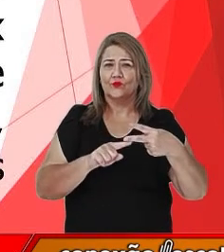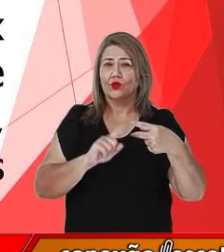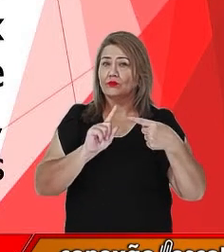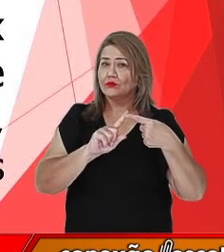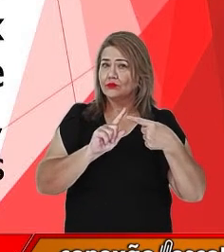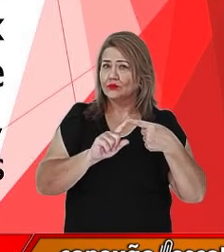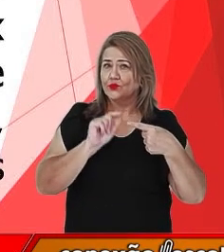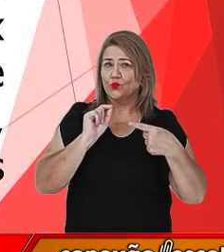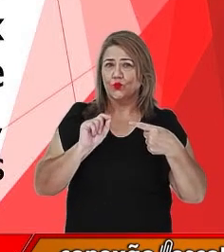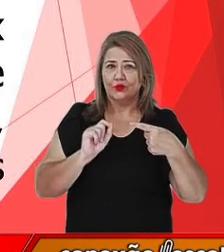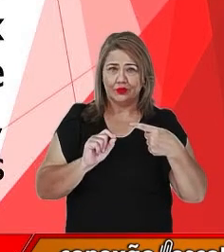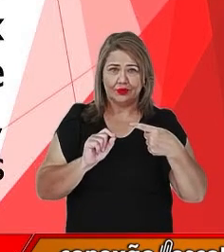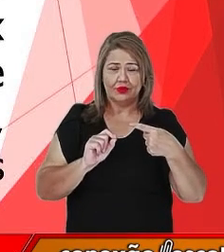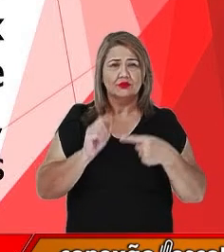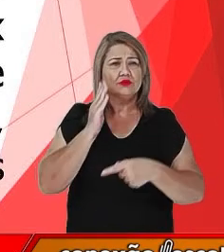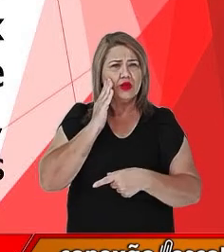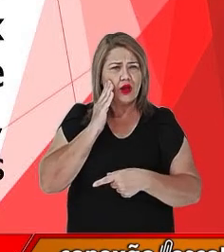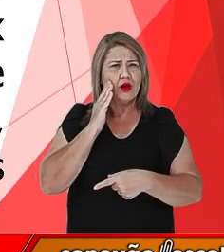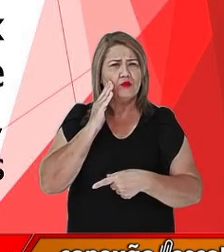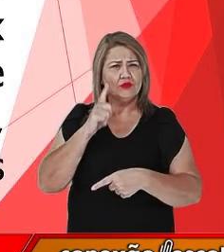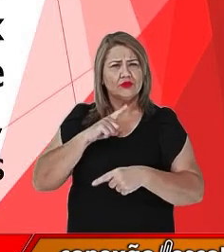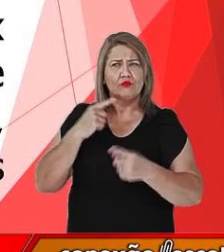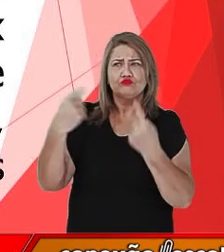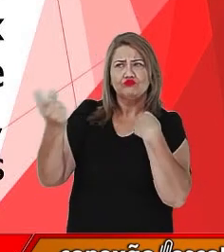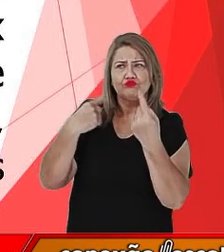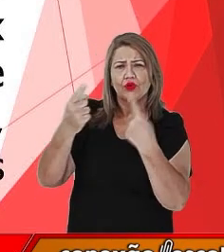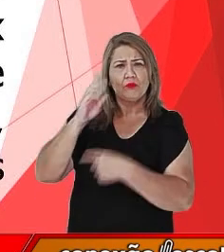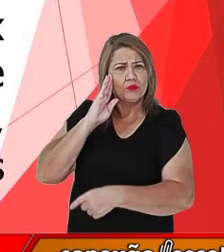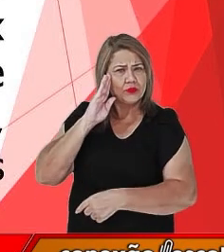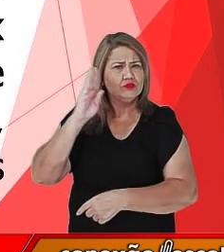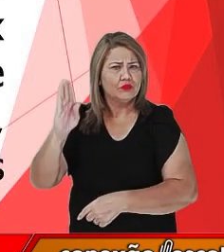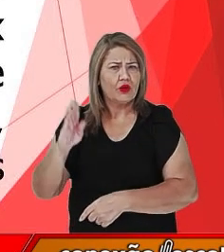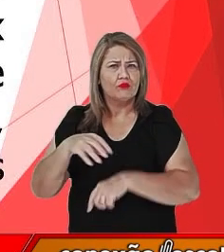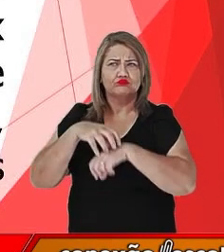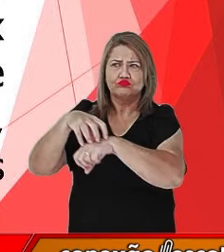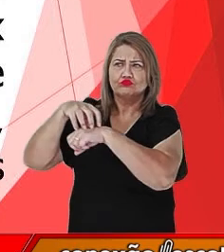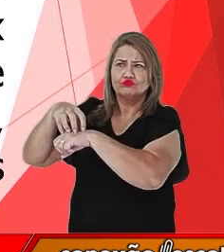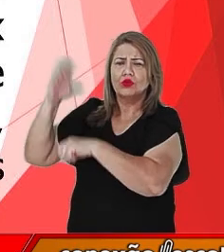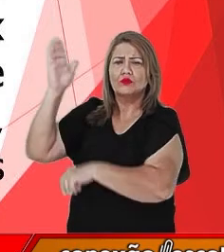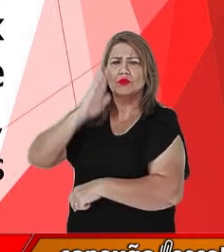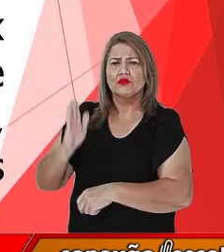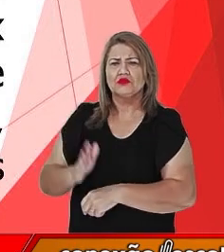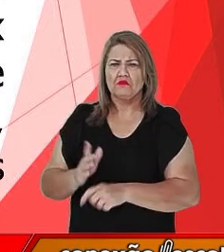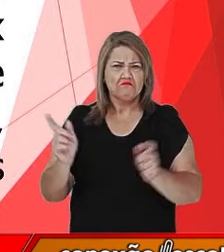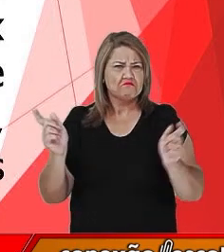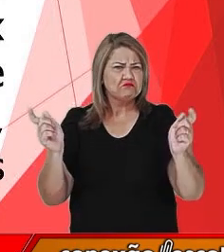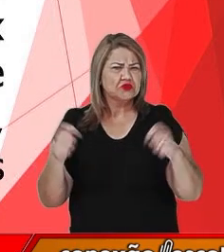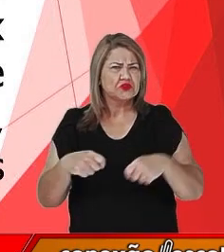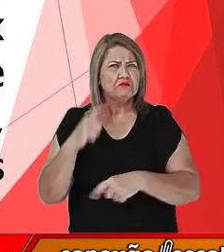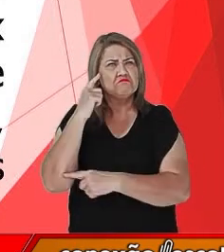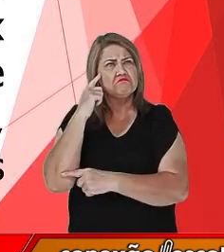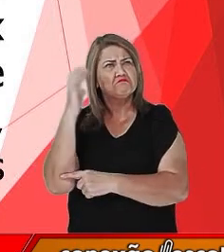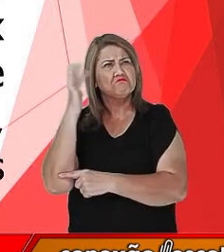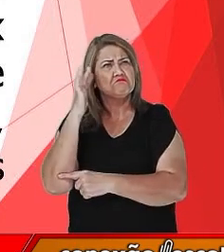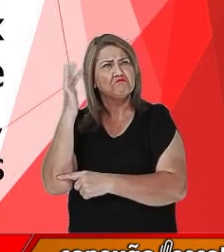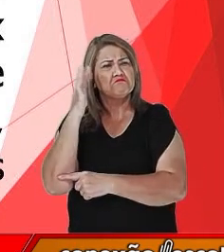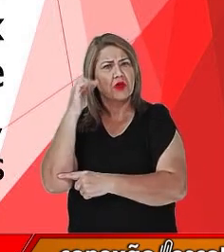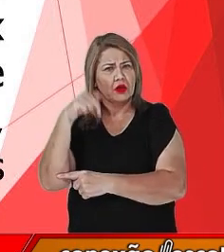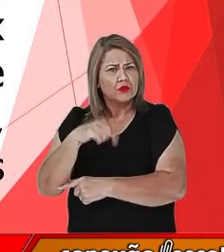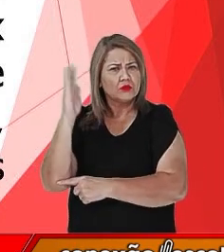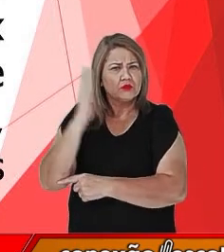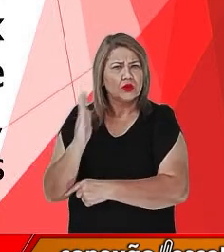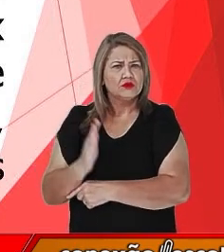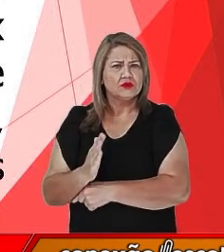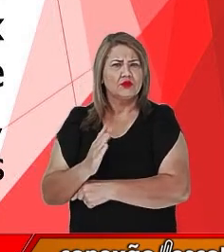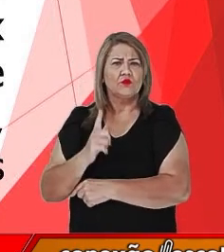assim: sabendo que as rodovias são o principal meio de transporte do Brasil, seria possível pensar aqui para o nosso país